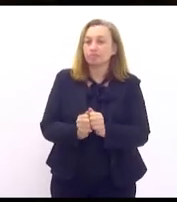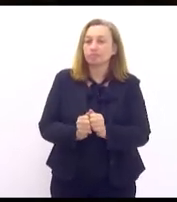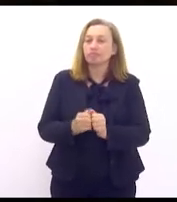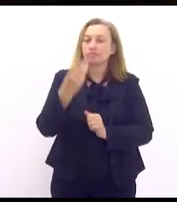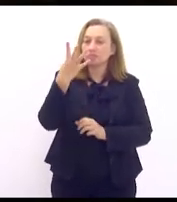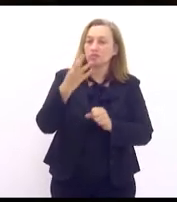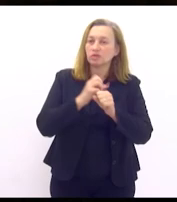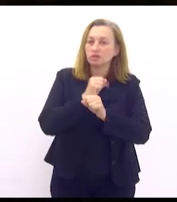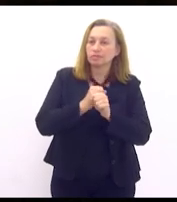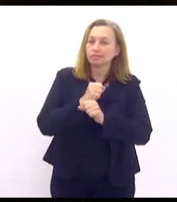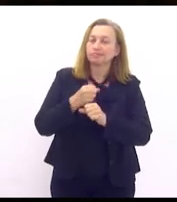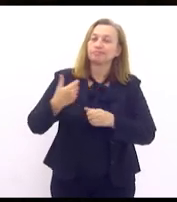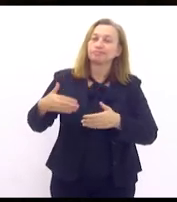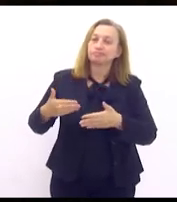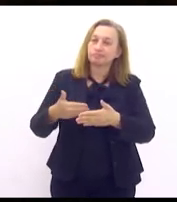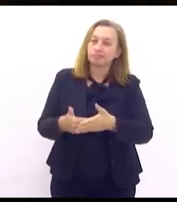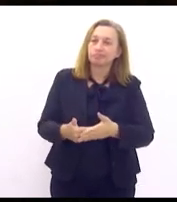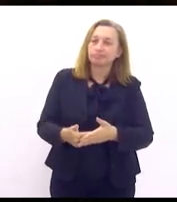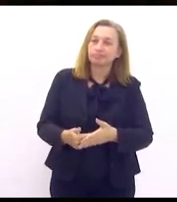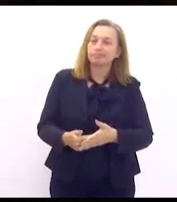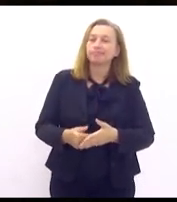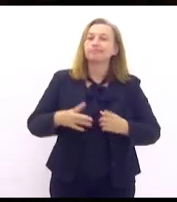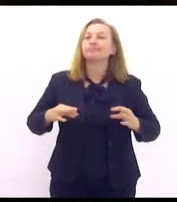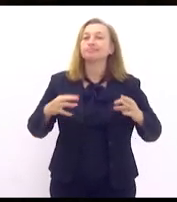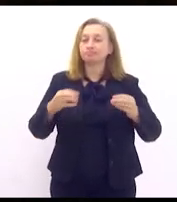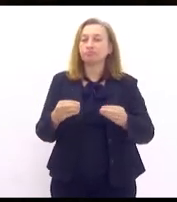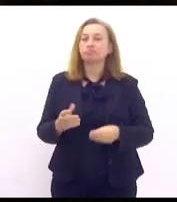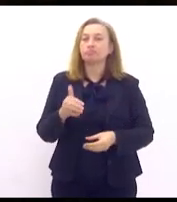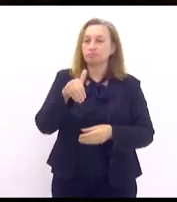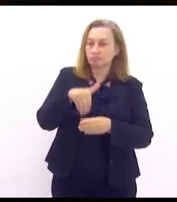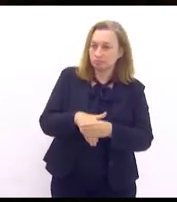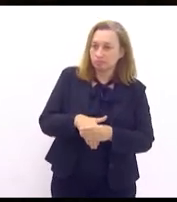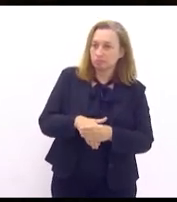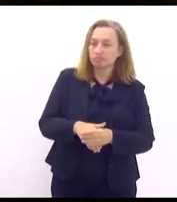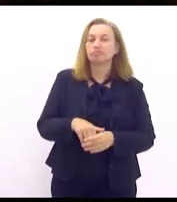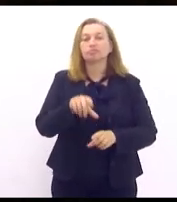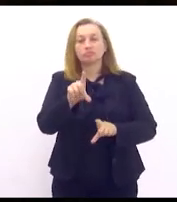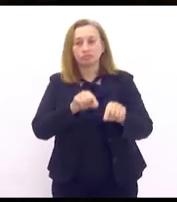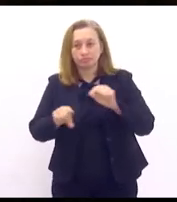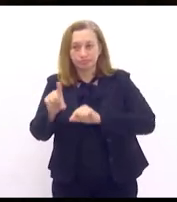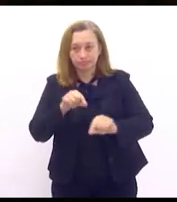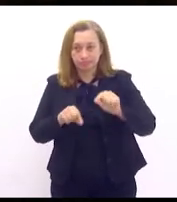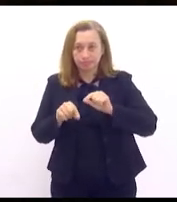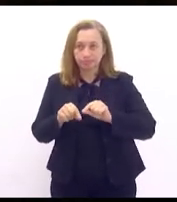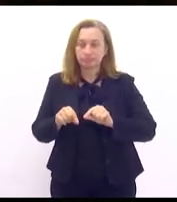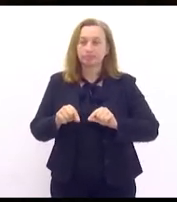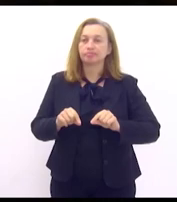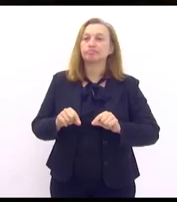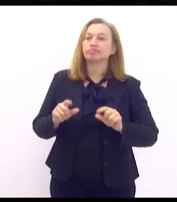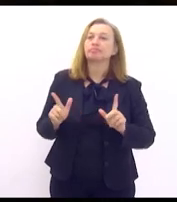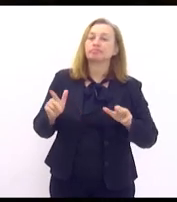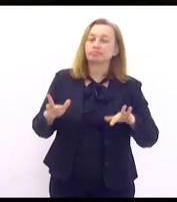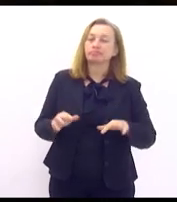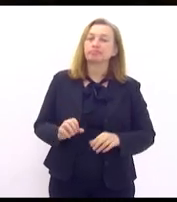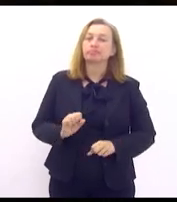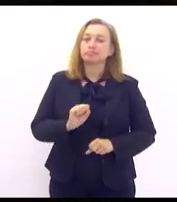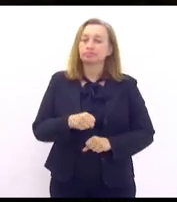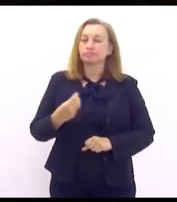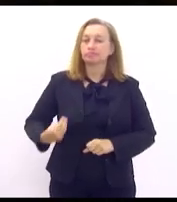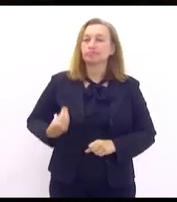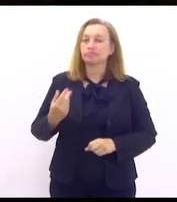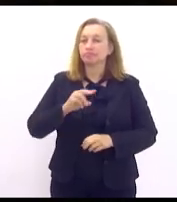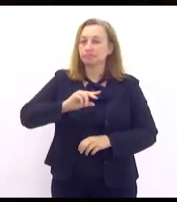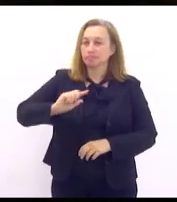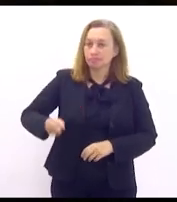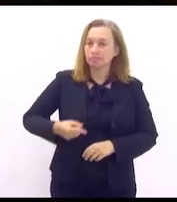próximos 4 anos e o que a gente fizer, o que a gente votar, o que a gente decidir, o que a gente trouxer para esse Parlamento vai fazer diferença na vida de